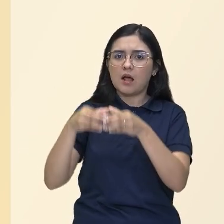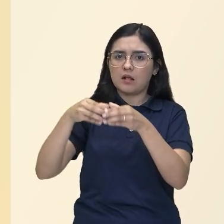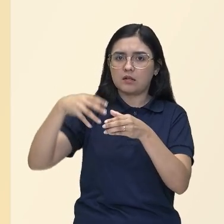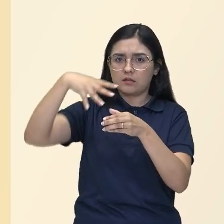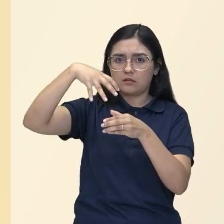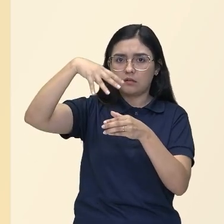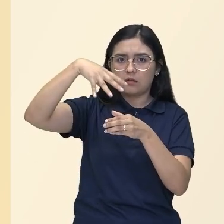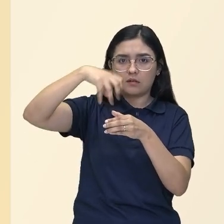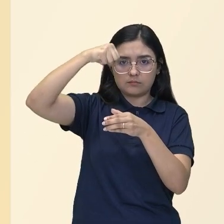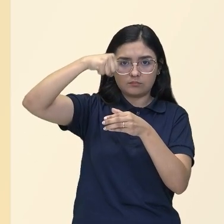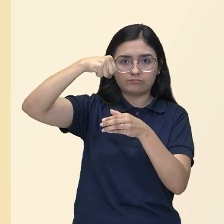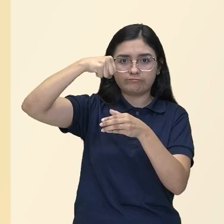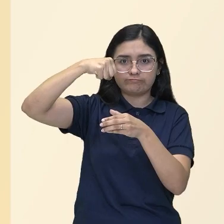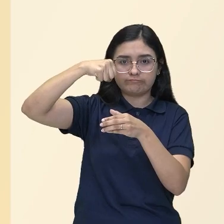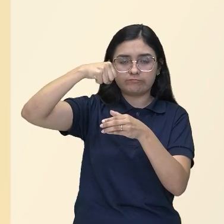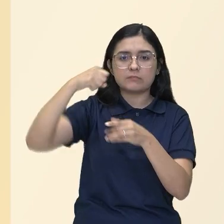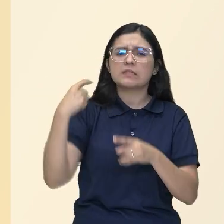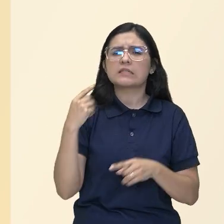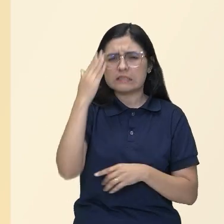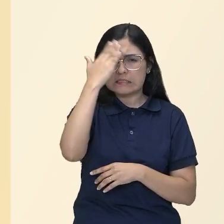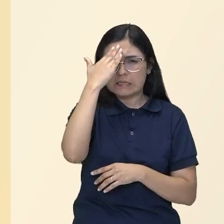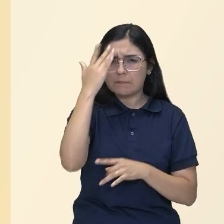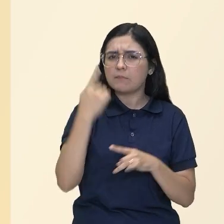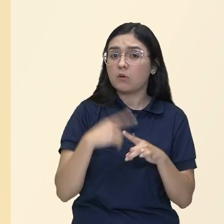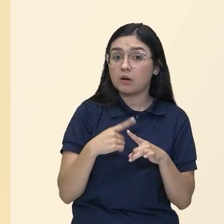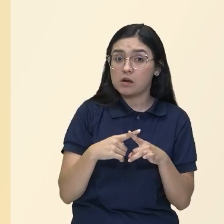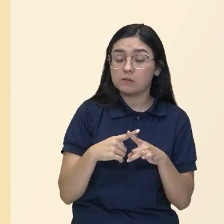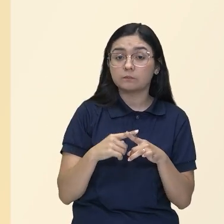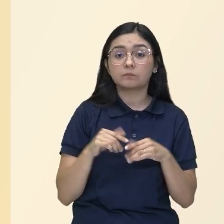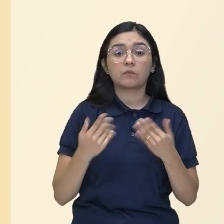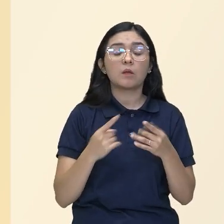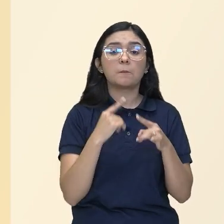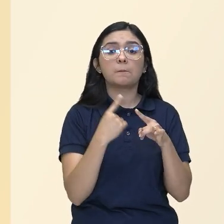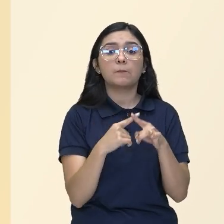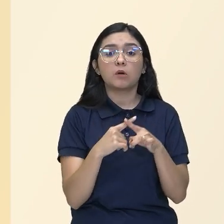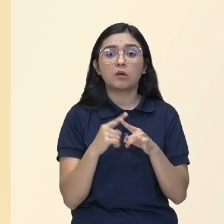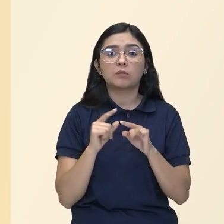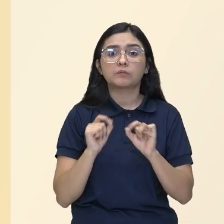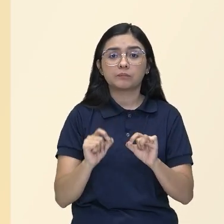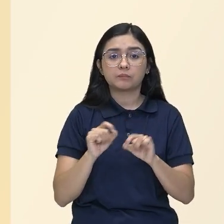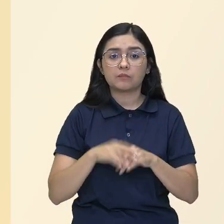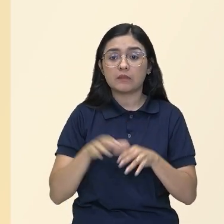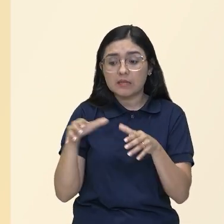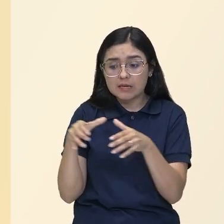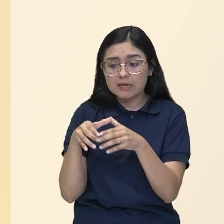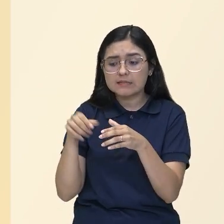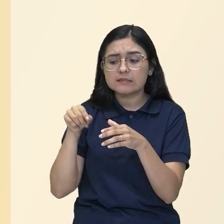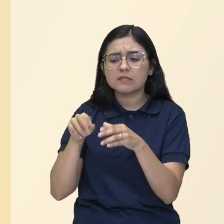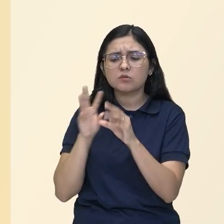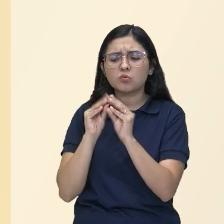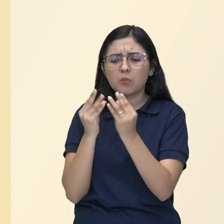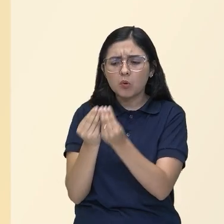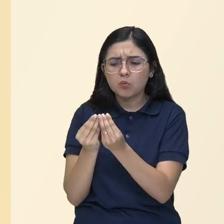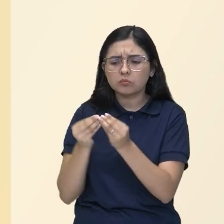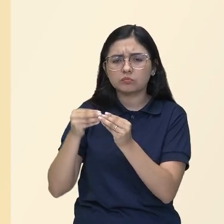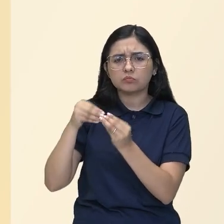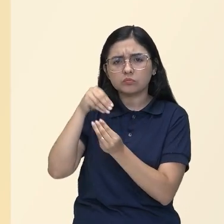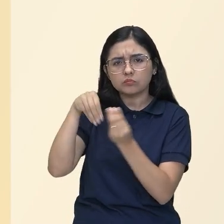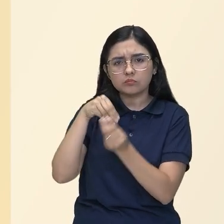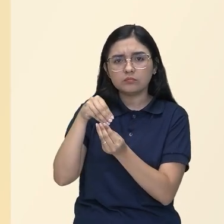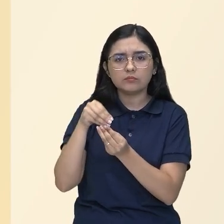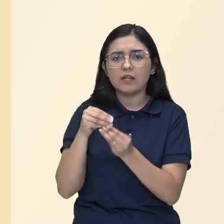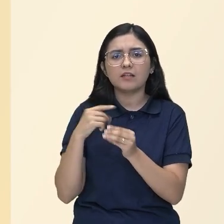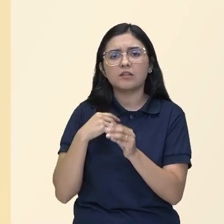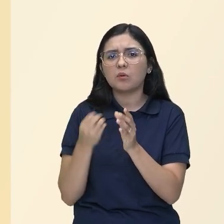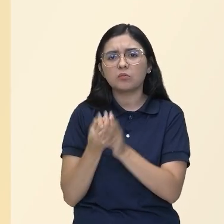não acendeu. Sabe por que isso aconteceu? É porque esse composto, ele não gerou